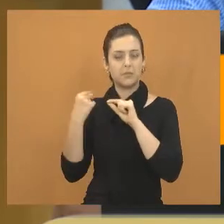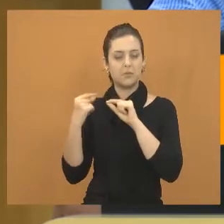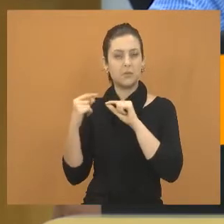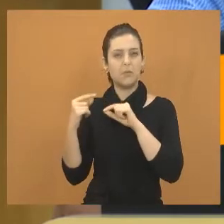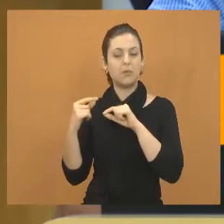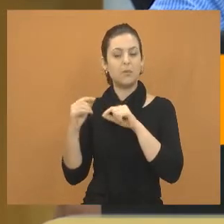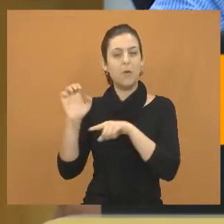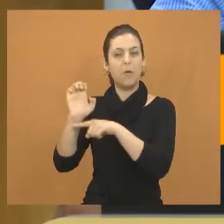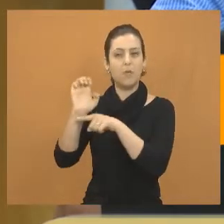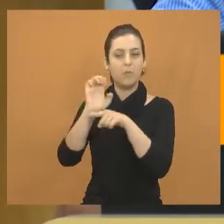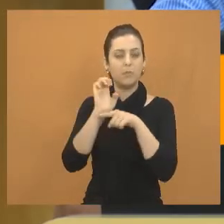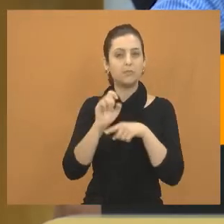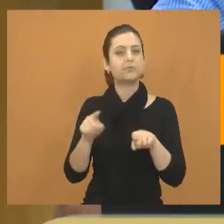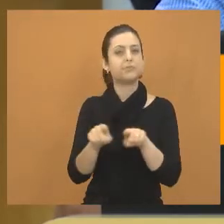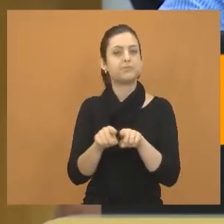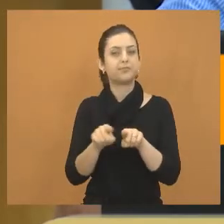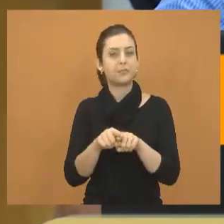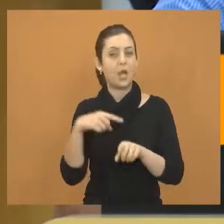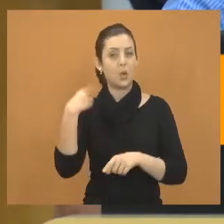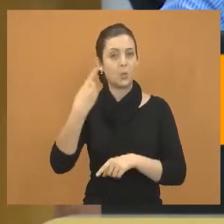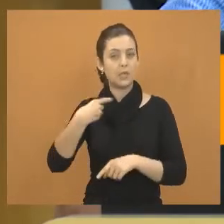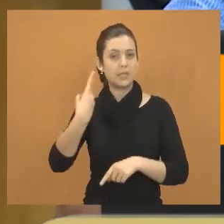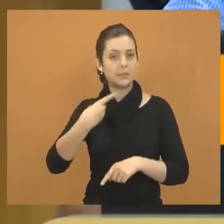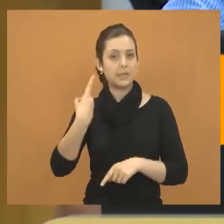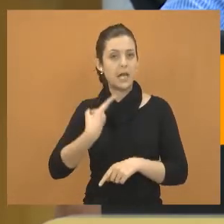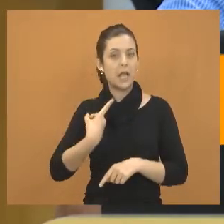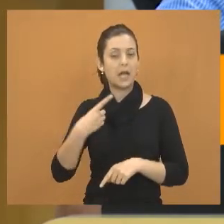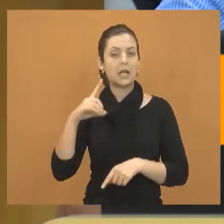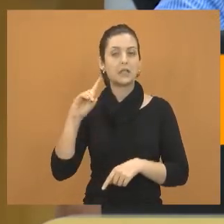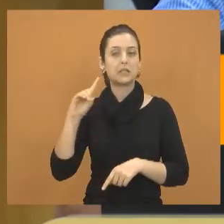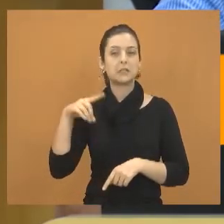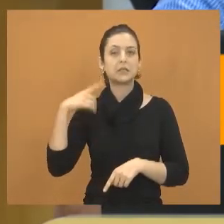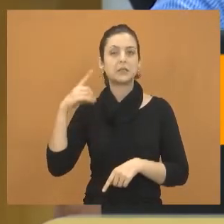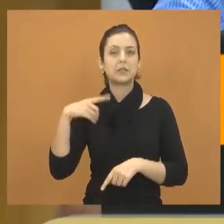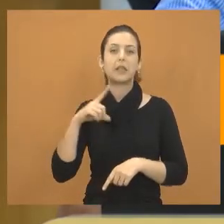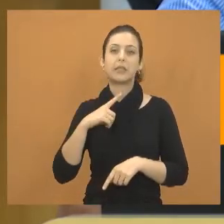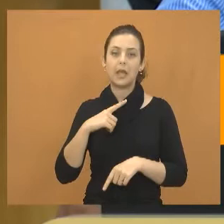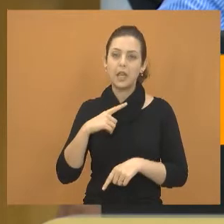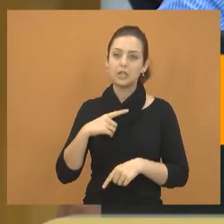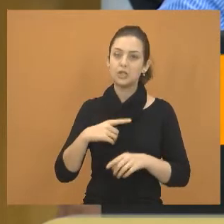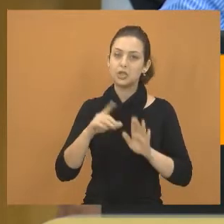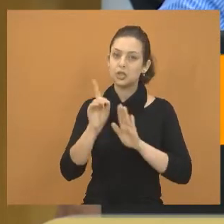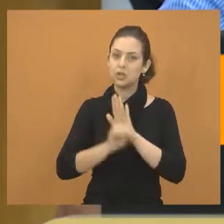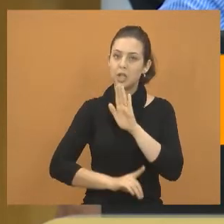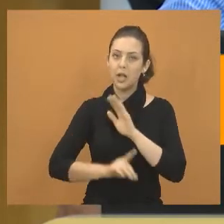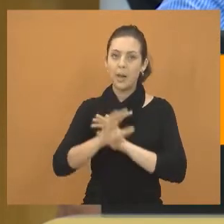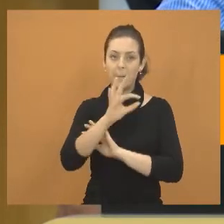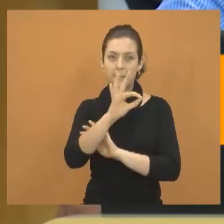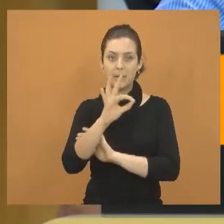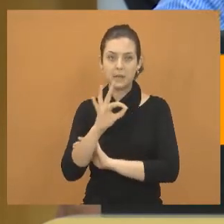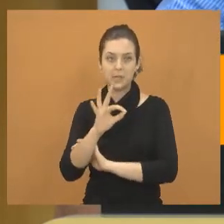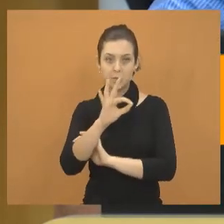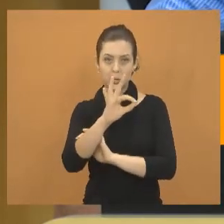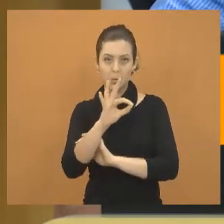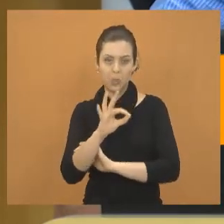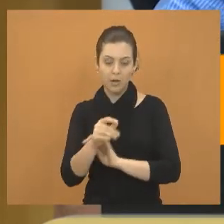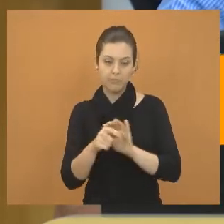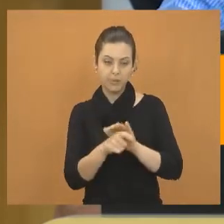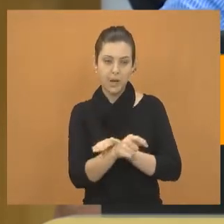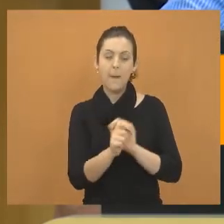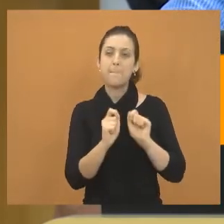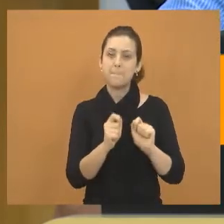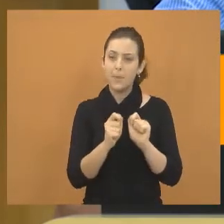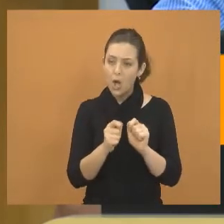dos Estados, os deputados eles têm direito a um percentual do orçamento para que ele